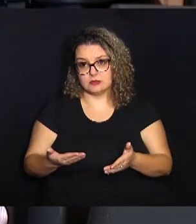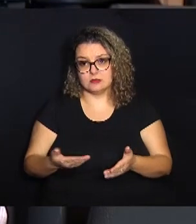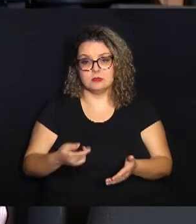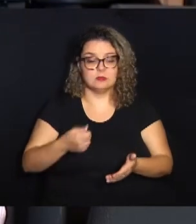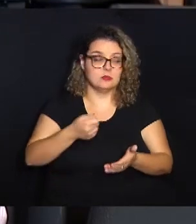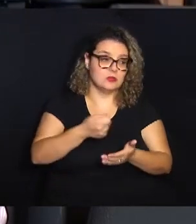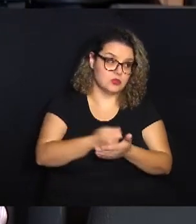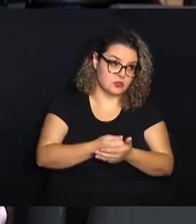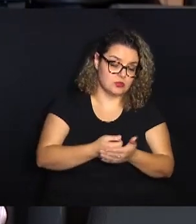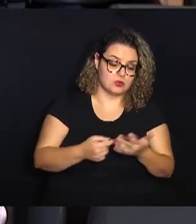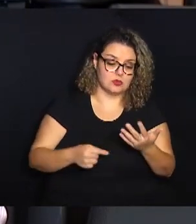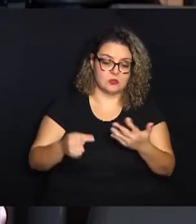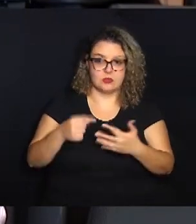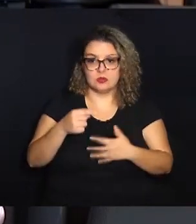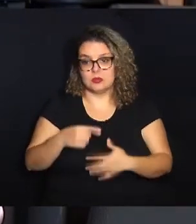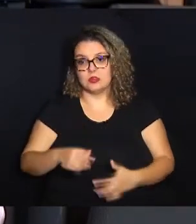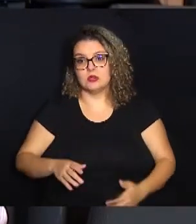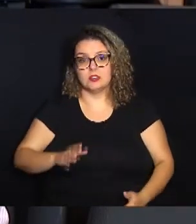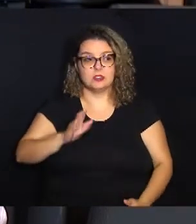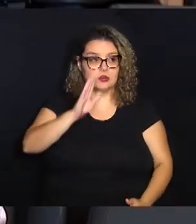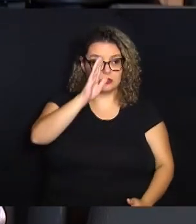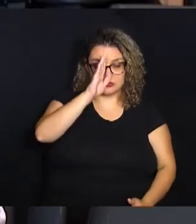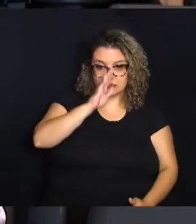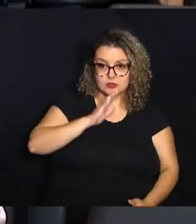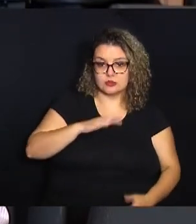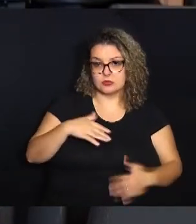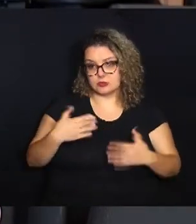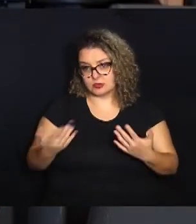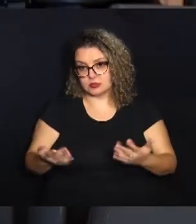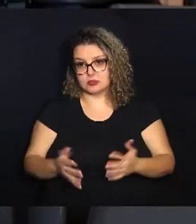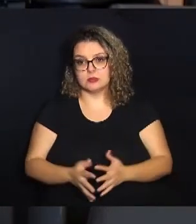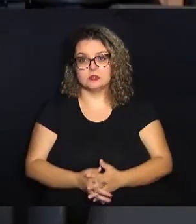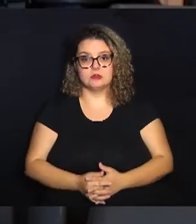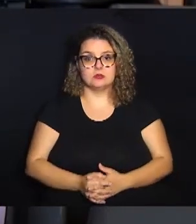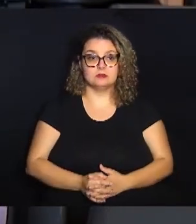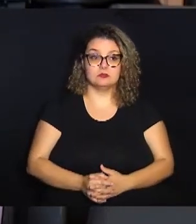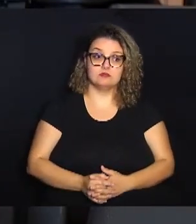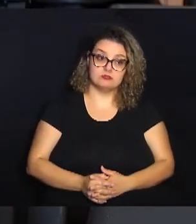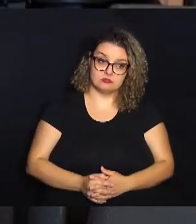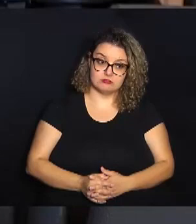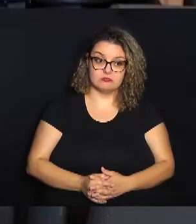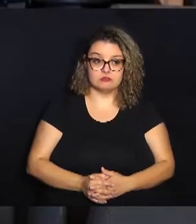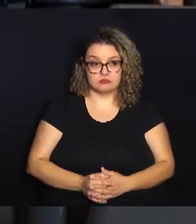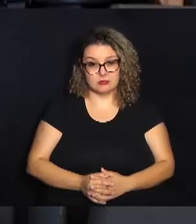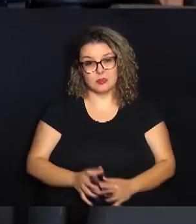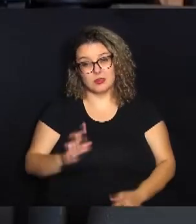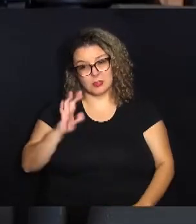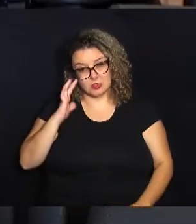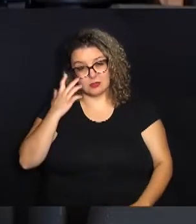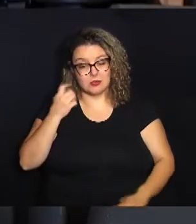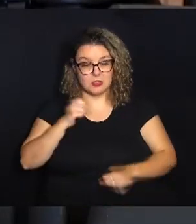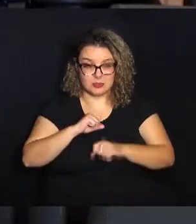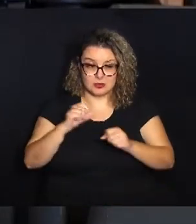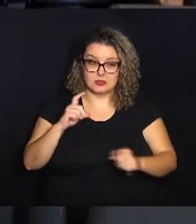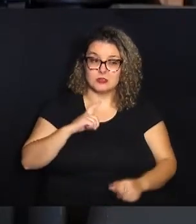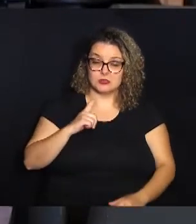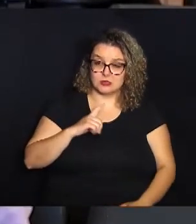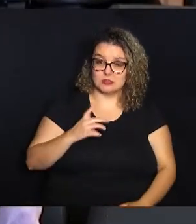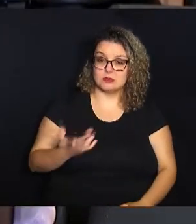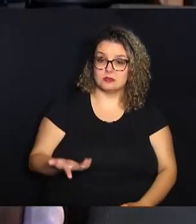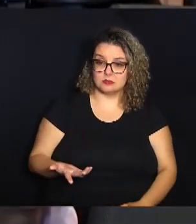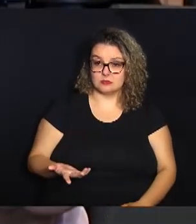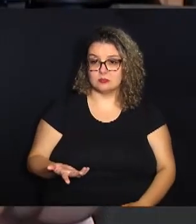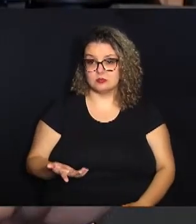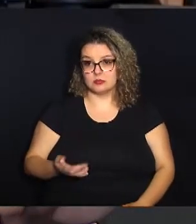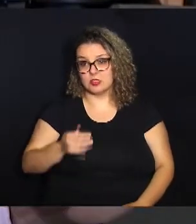com essas questões de gratuidades, enfim. Até eu acho que tem um certo exagero nisso,